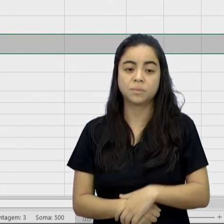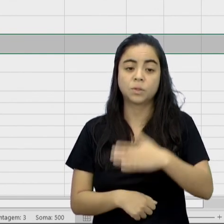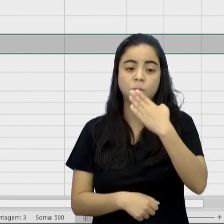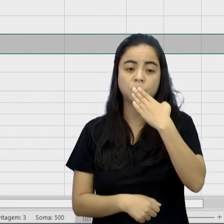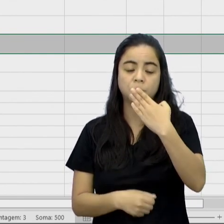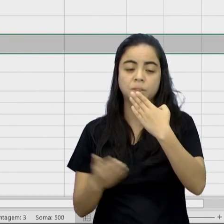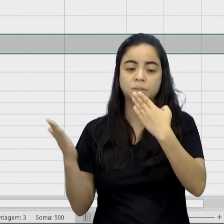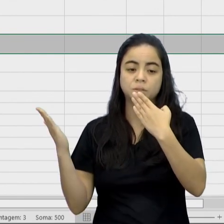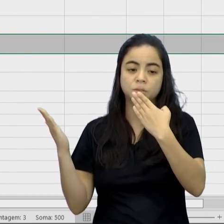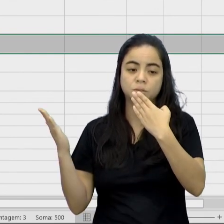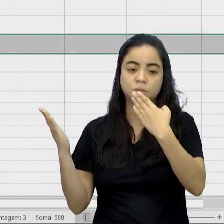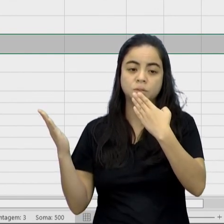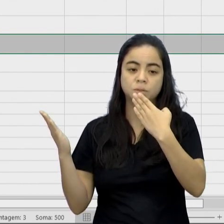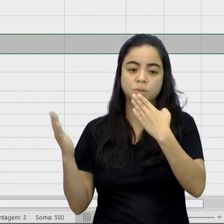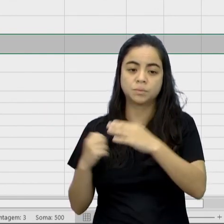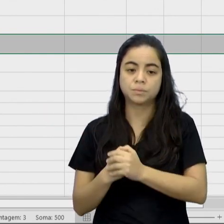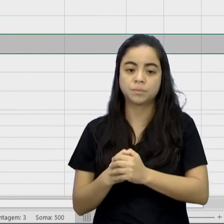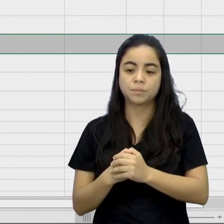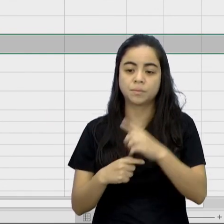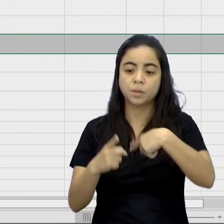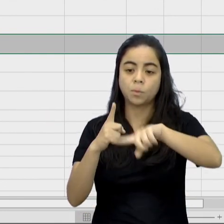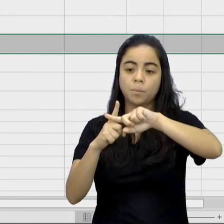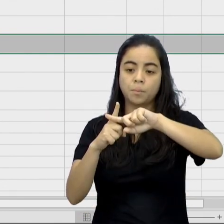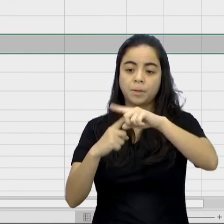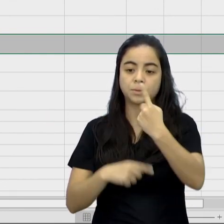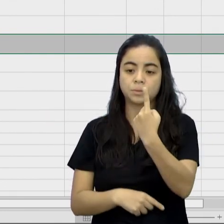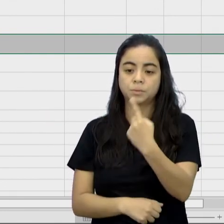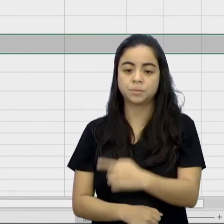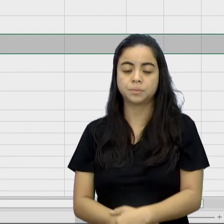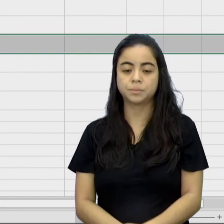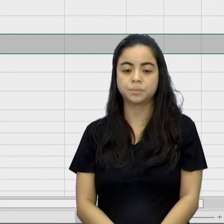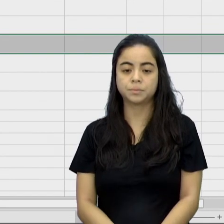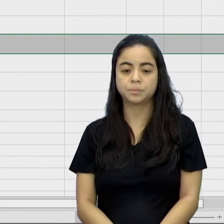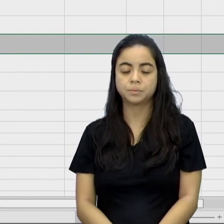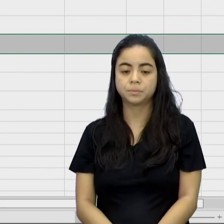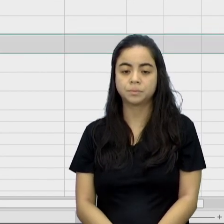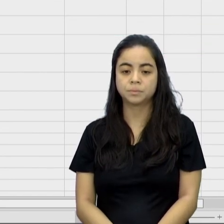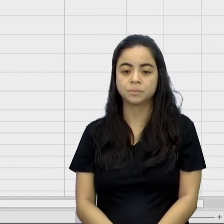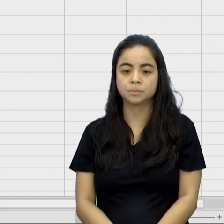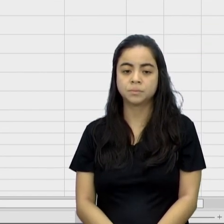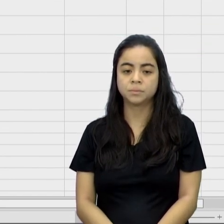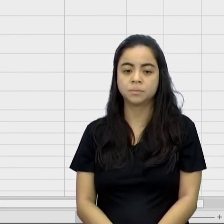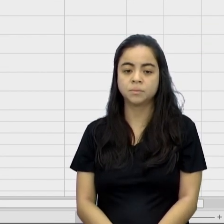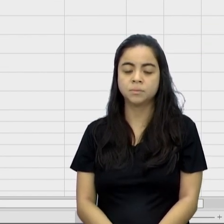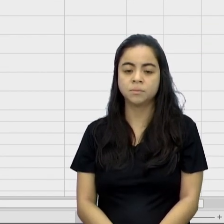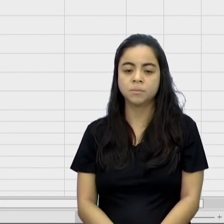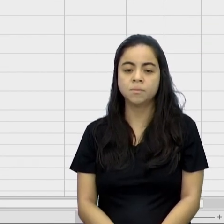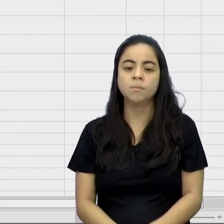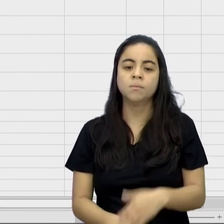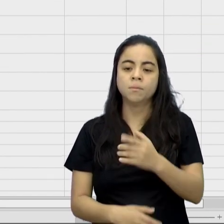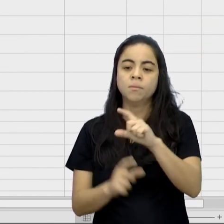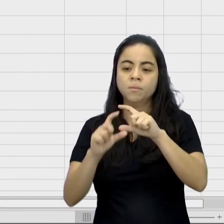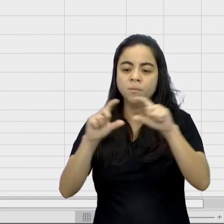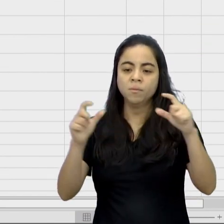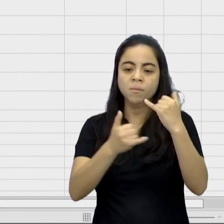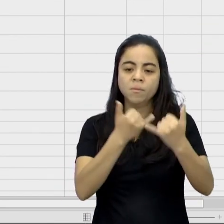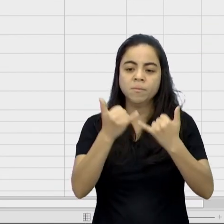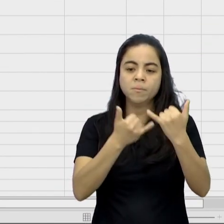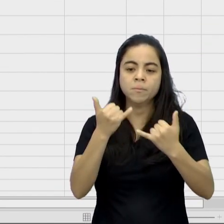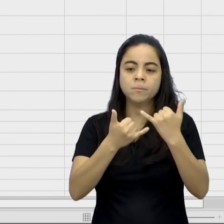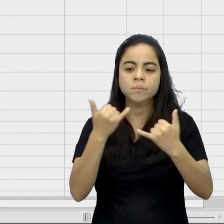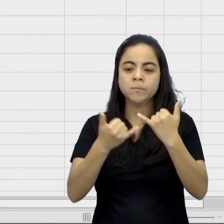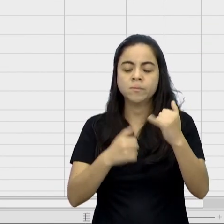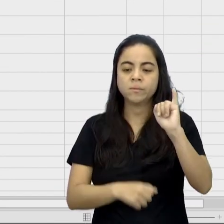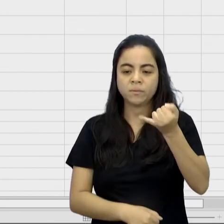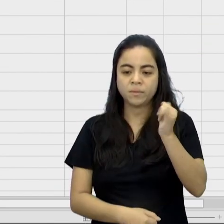com o botão da direita para inserir uma linha. Exato. Tá vendo? E aqui eu vou colocar entretenimento. Pode Pode ser?